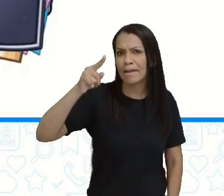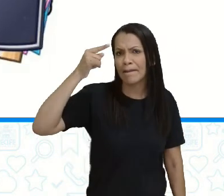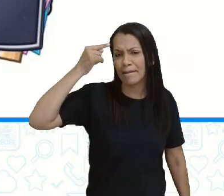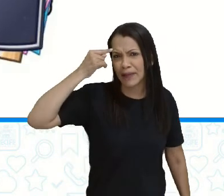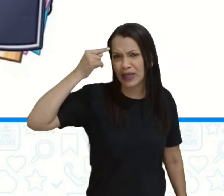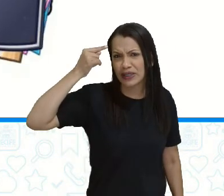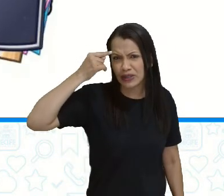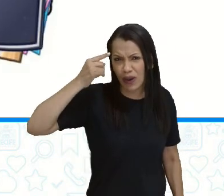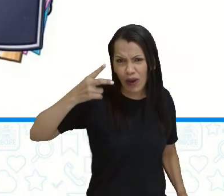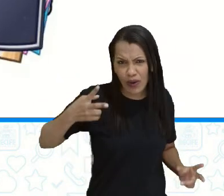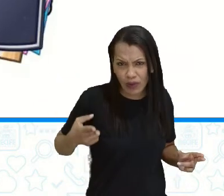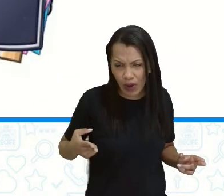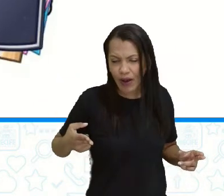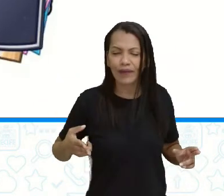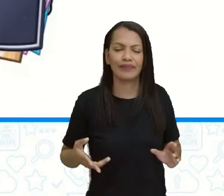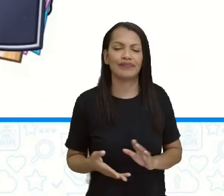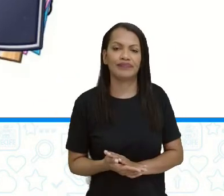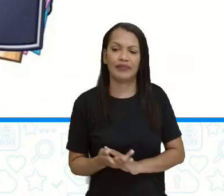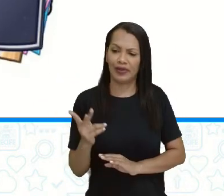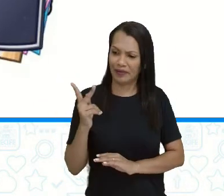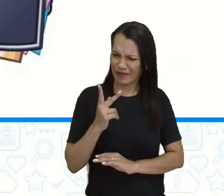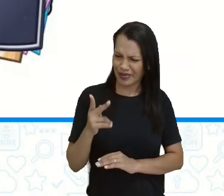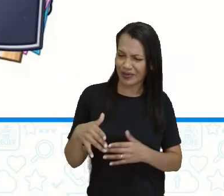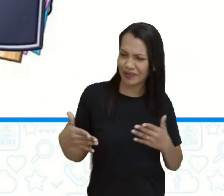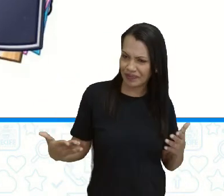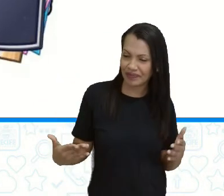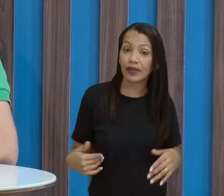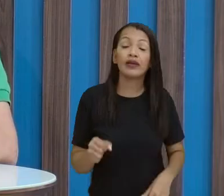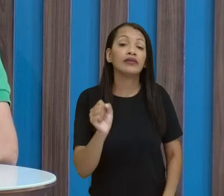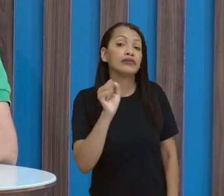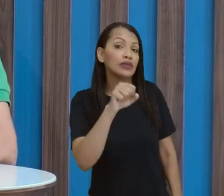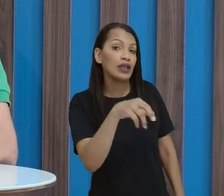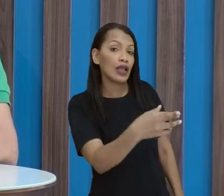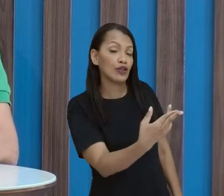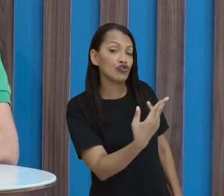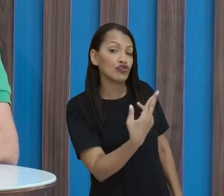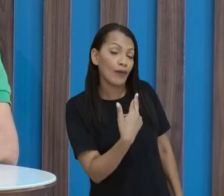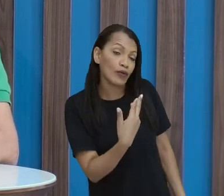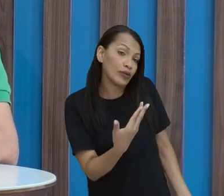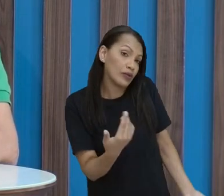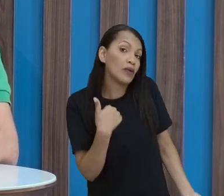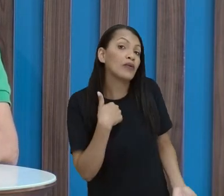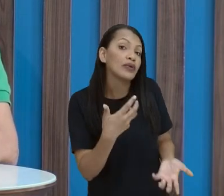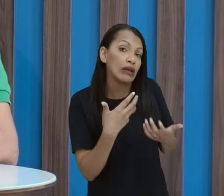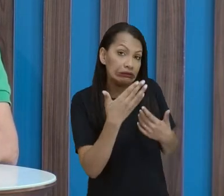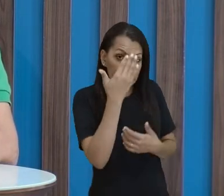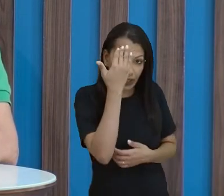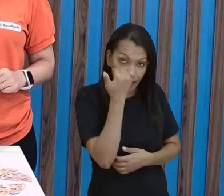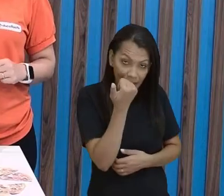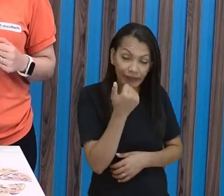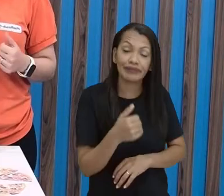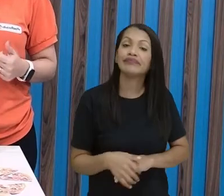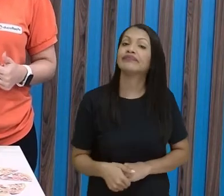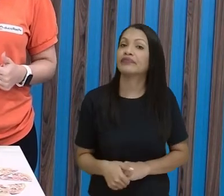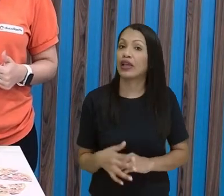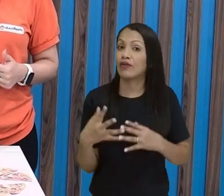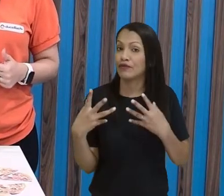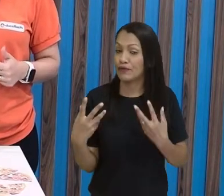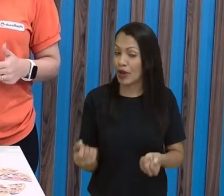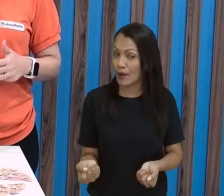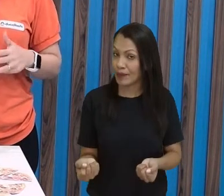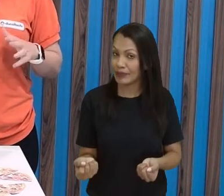meninas? E aí, pensaram assim, professora Casey? Respondam aí, meninas. Quero saber. Muito bem. Então, vamos